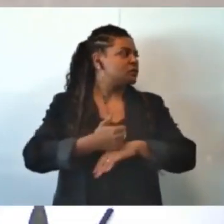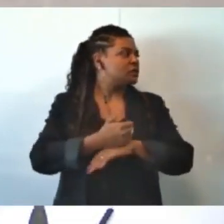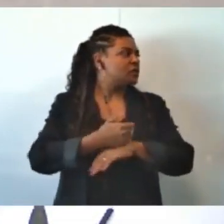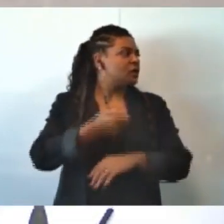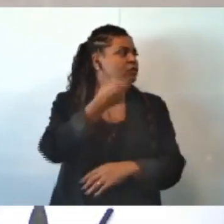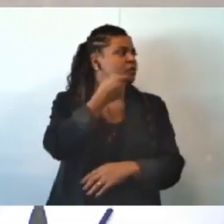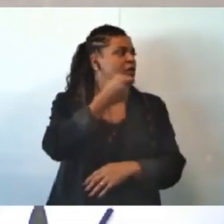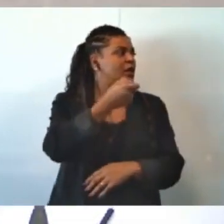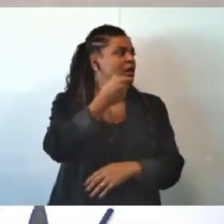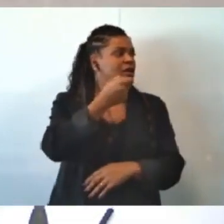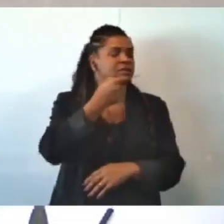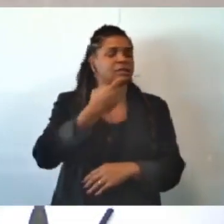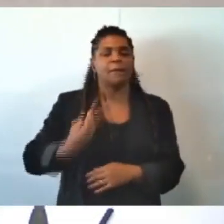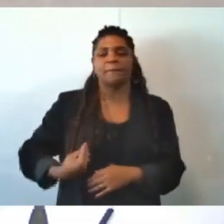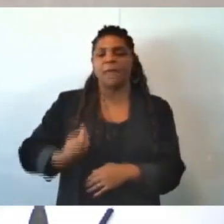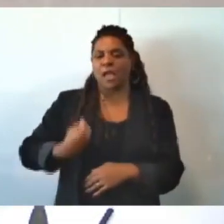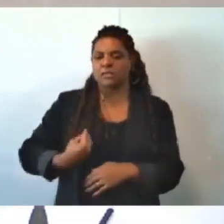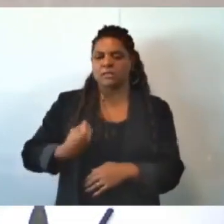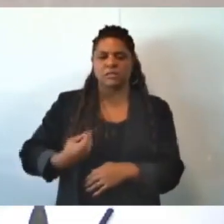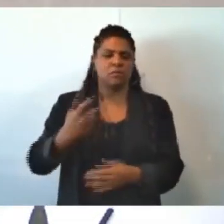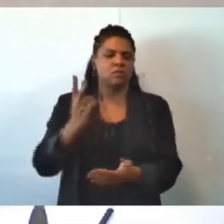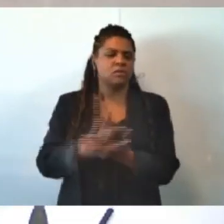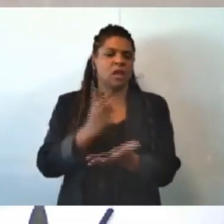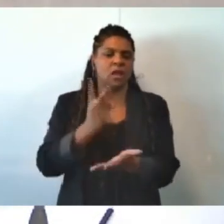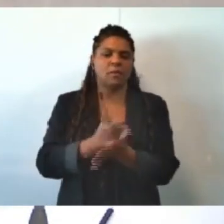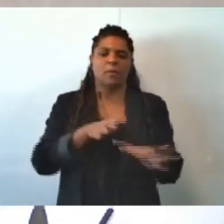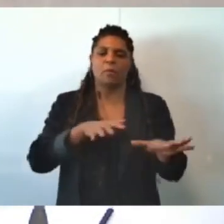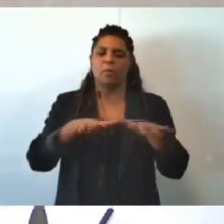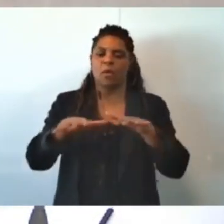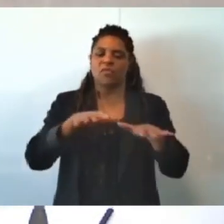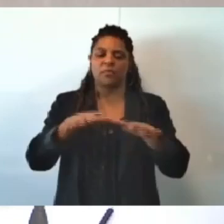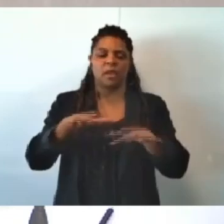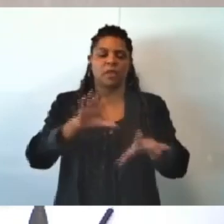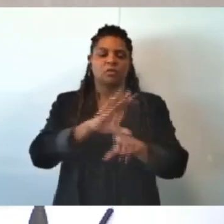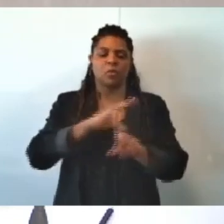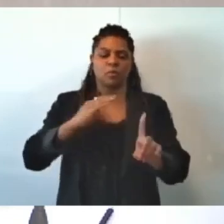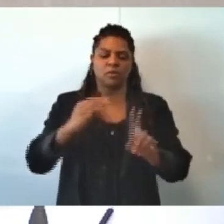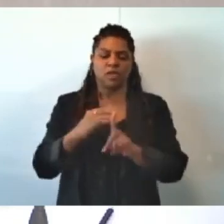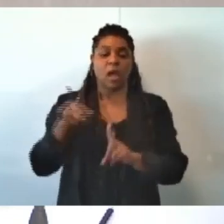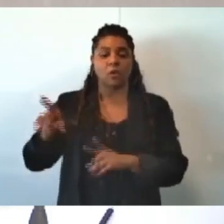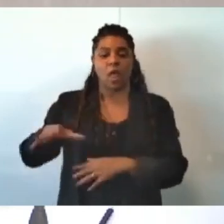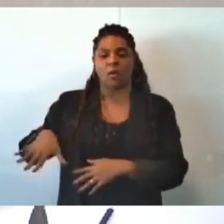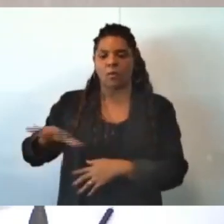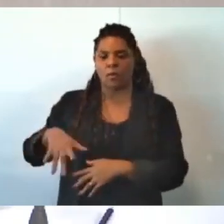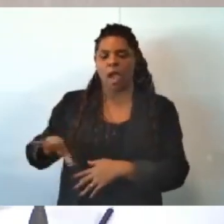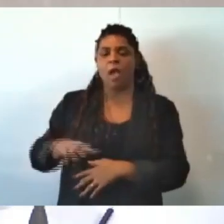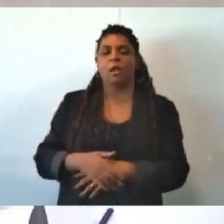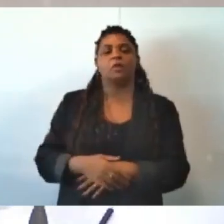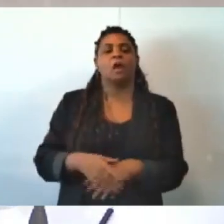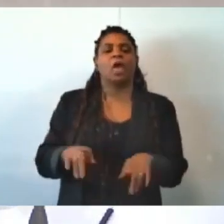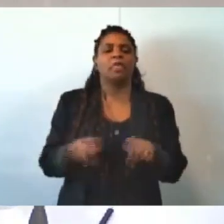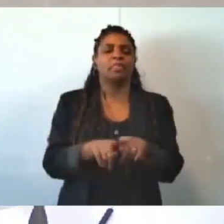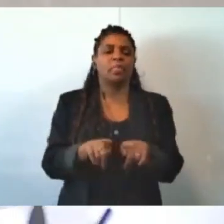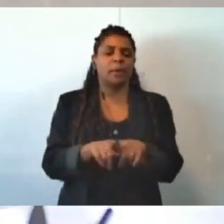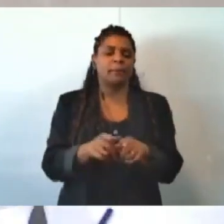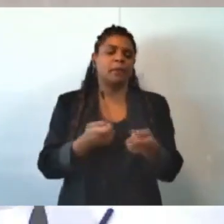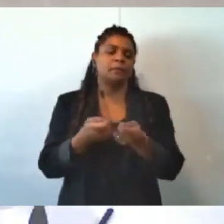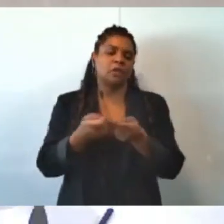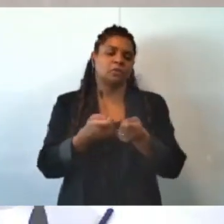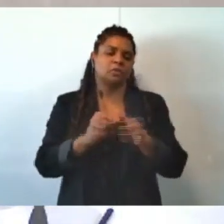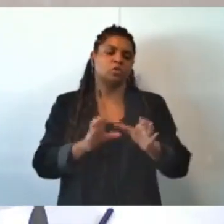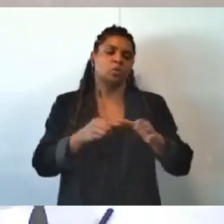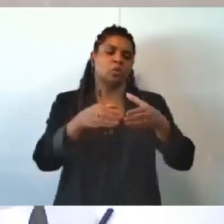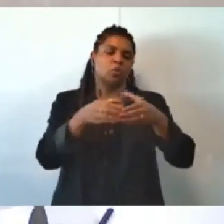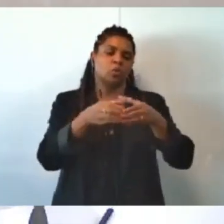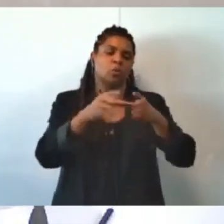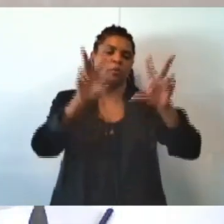Participo ativamente dos movimentos comunitários no bairro, administro o grupo Comunidade Floresta